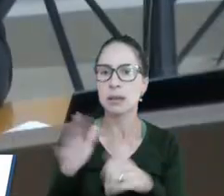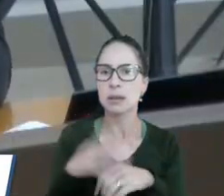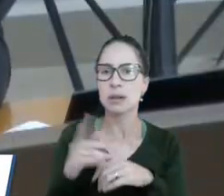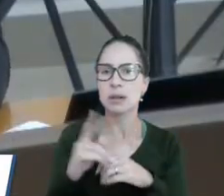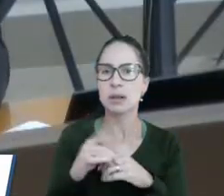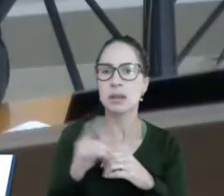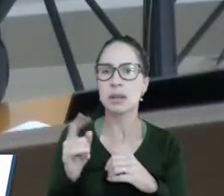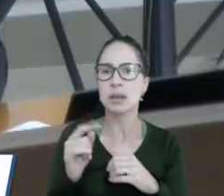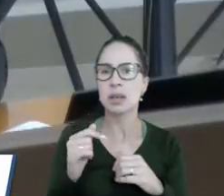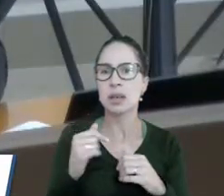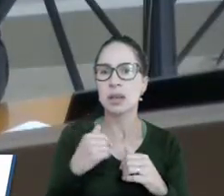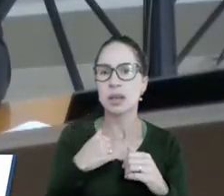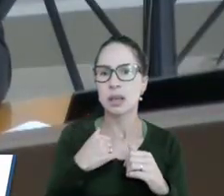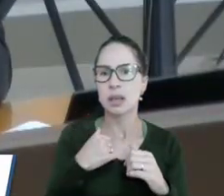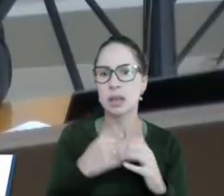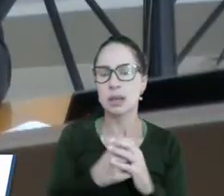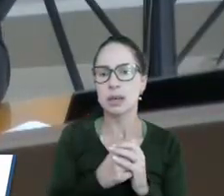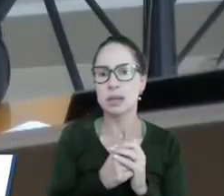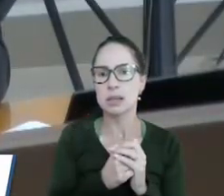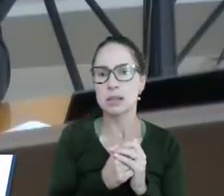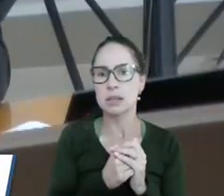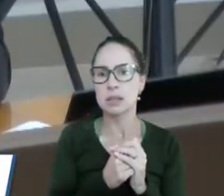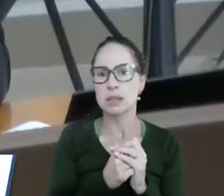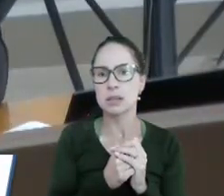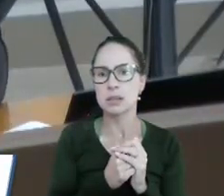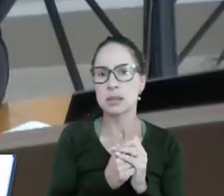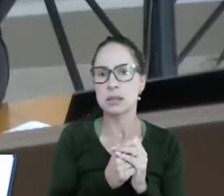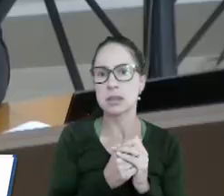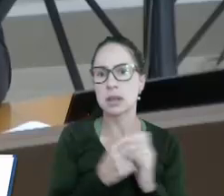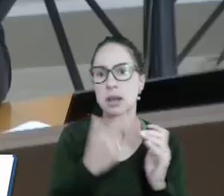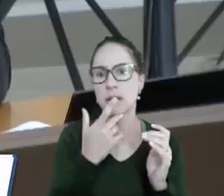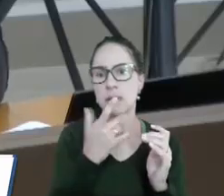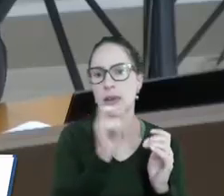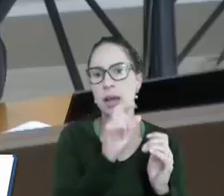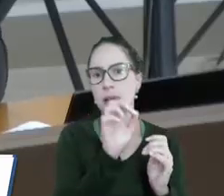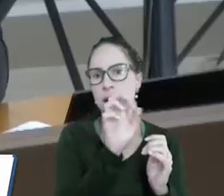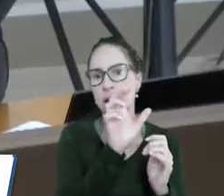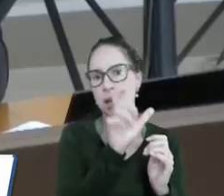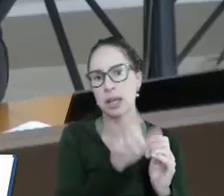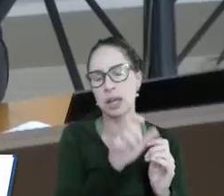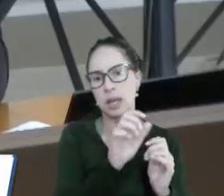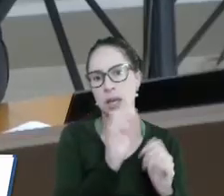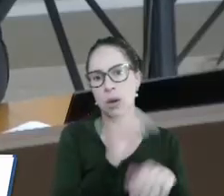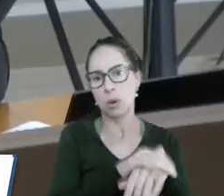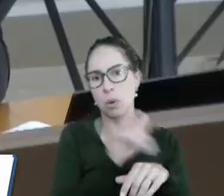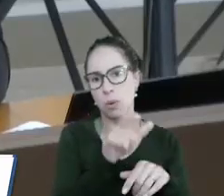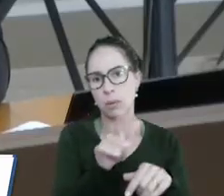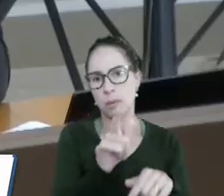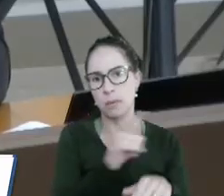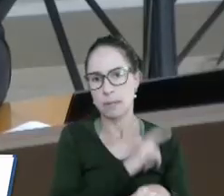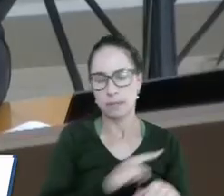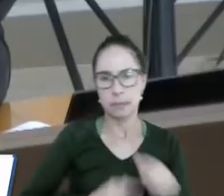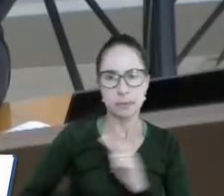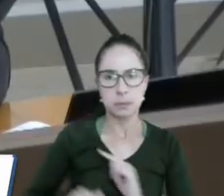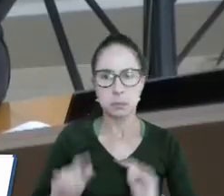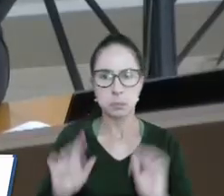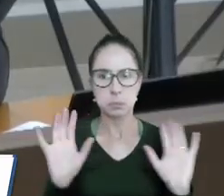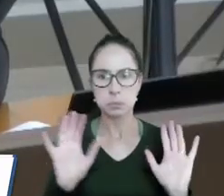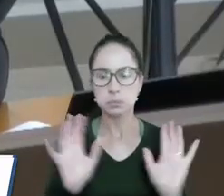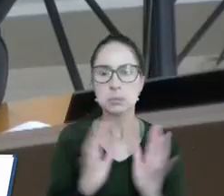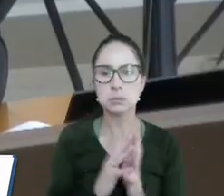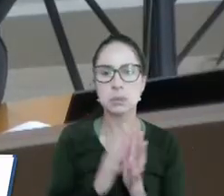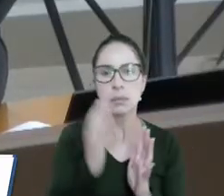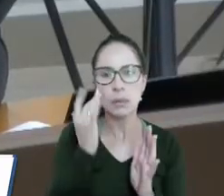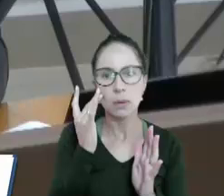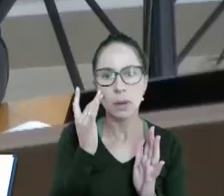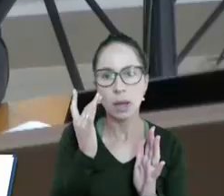nenhum momento eu falei quem que era o culpado ou de qual governo que era, tá? Eu acho também que tem que